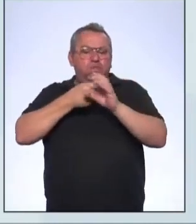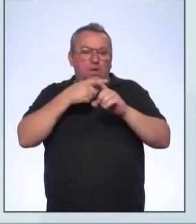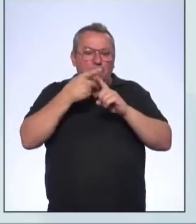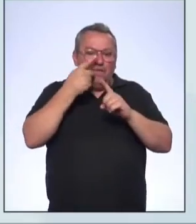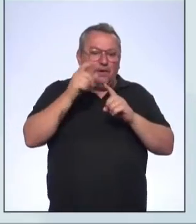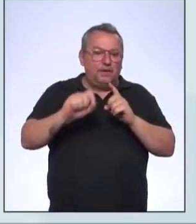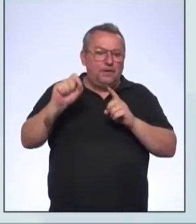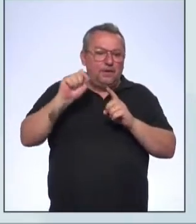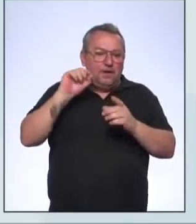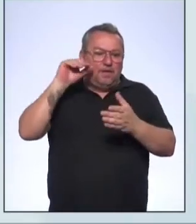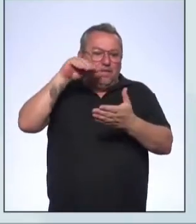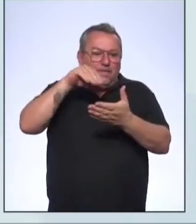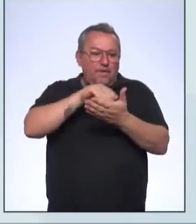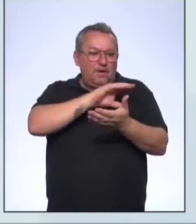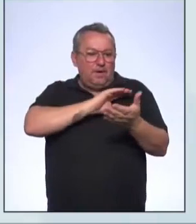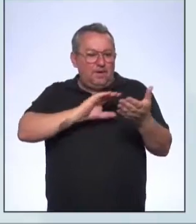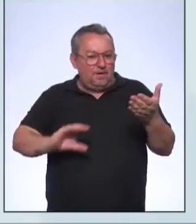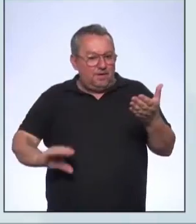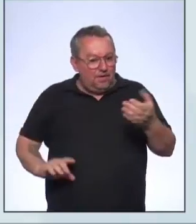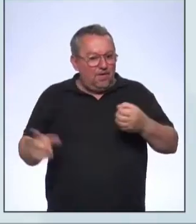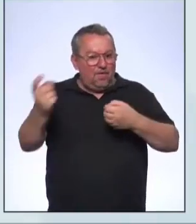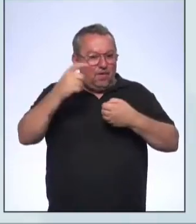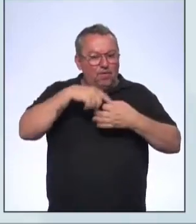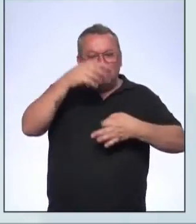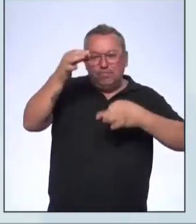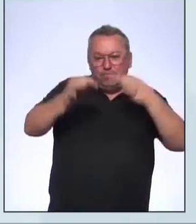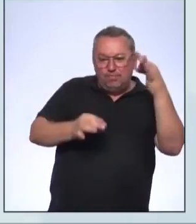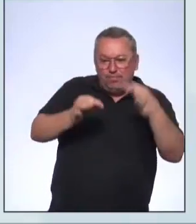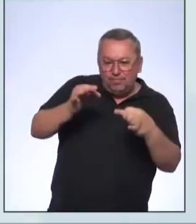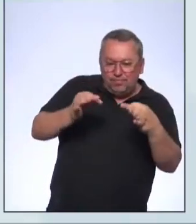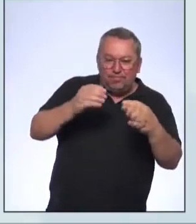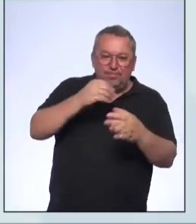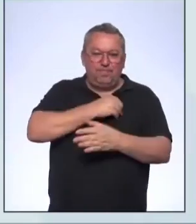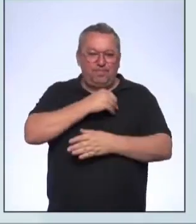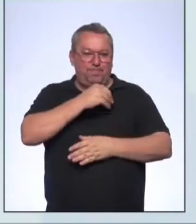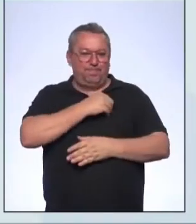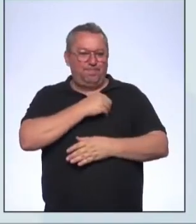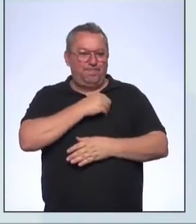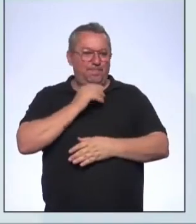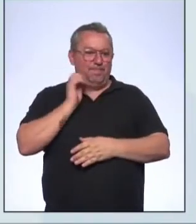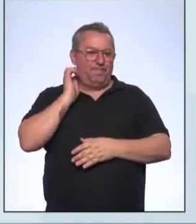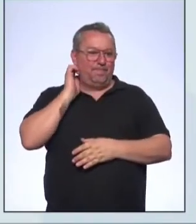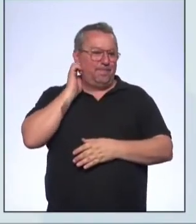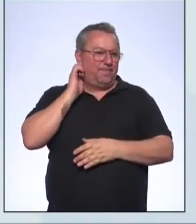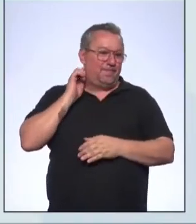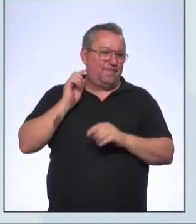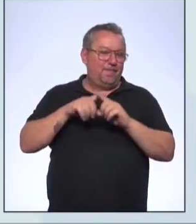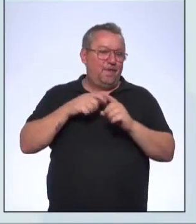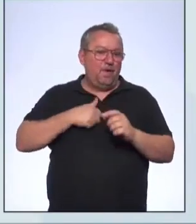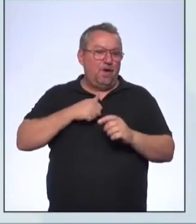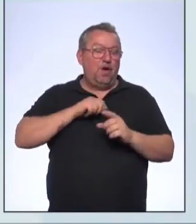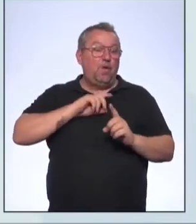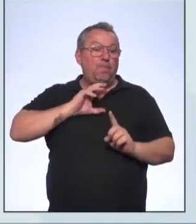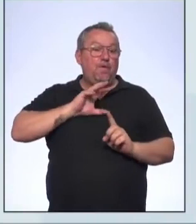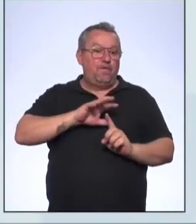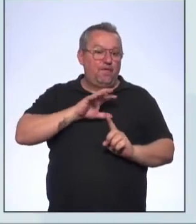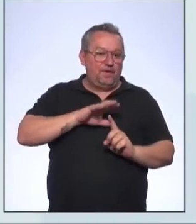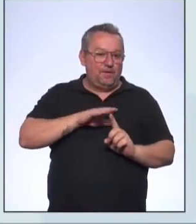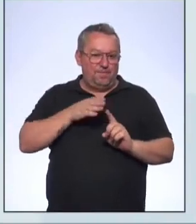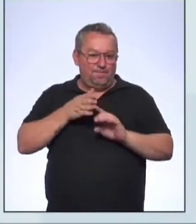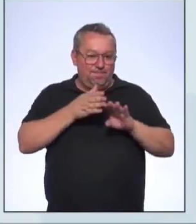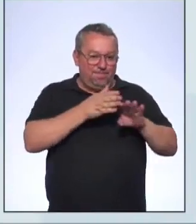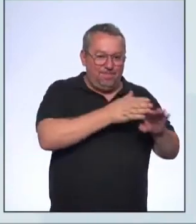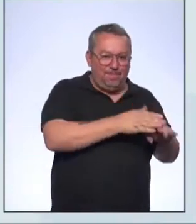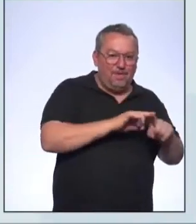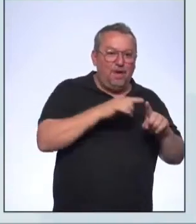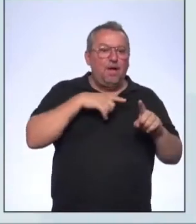profecias de que isso é sinal de Cristo voltando para julgar os bons e os pecadores. Profecias à parte, há um enorme perigo,